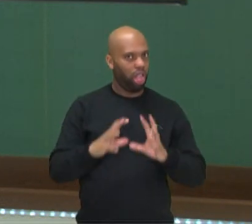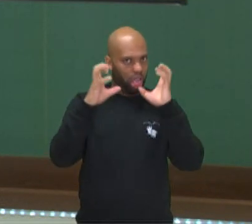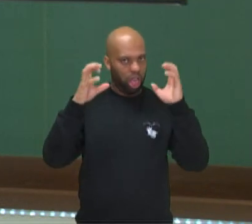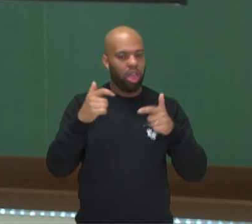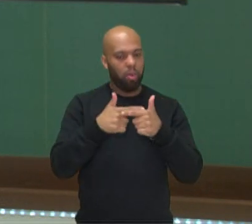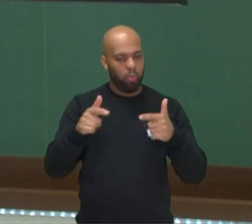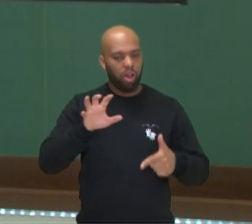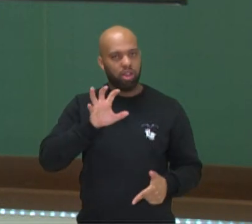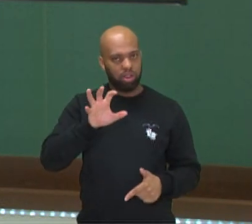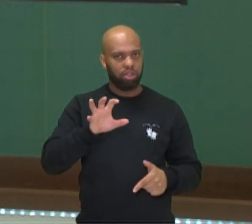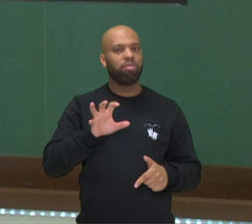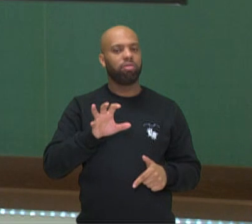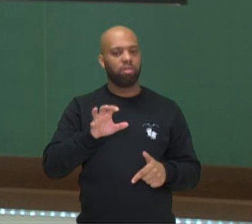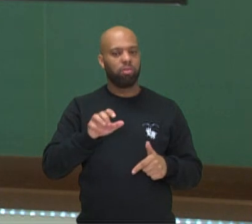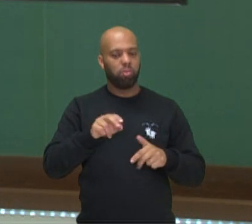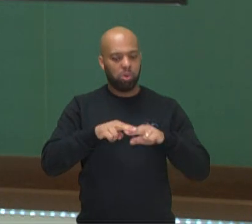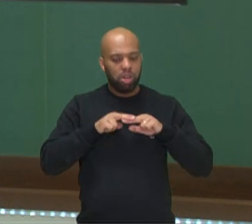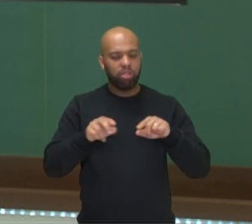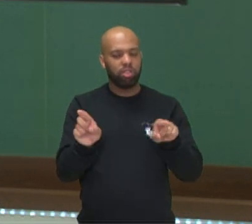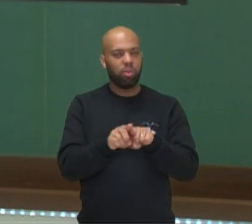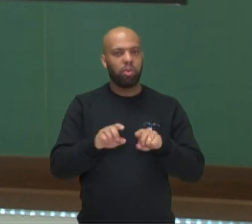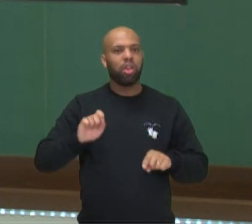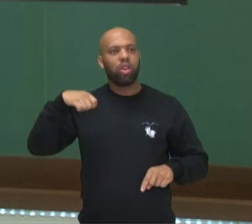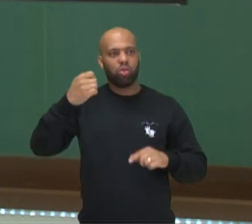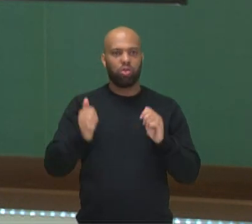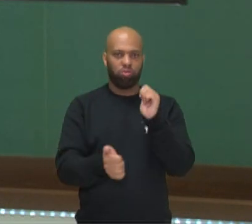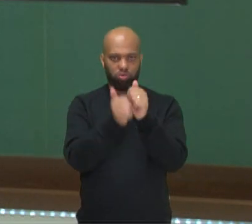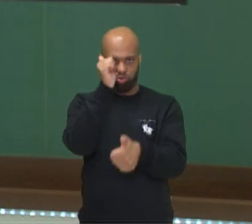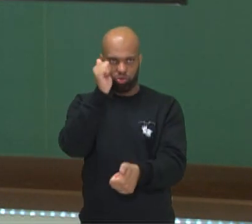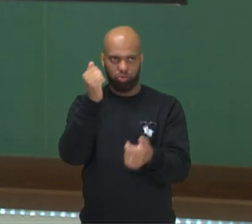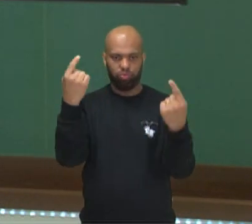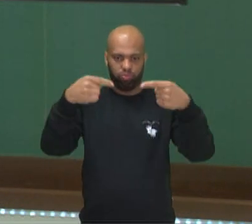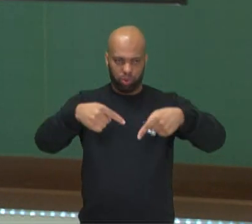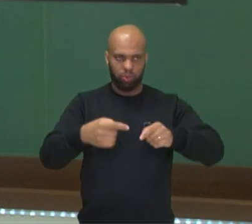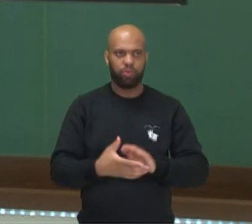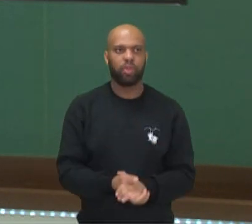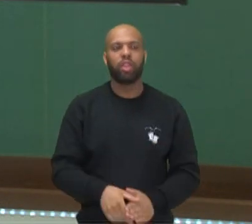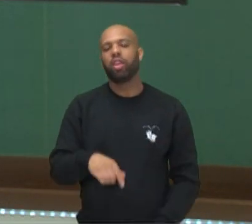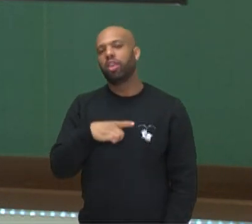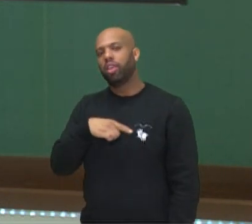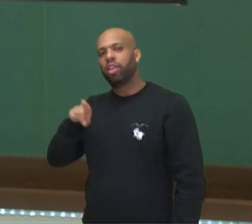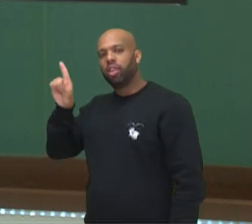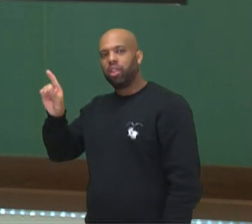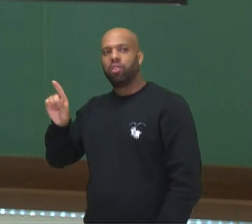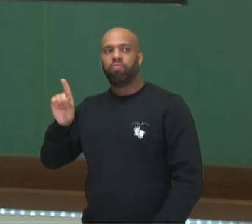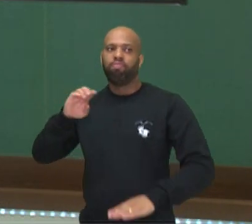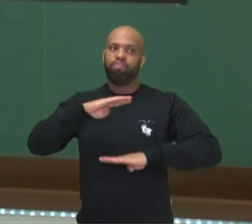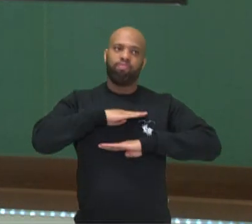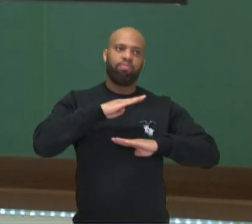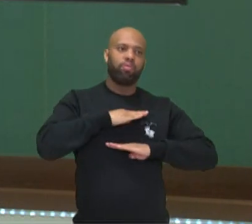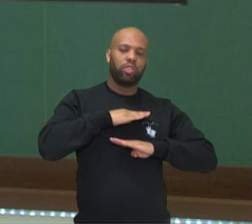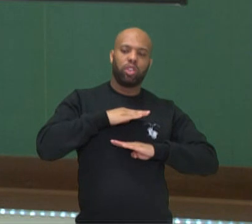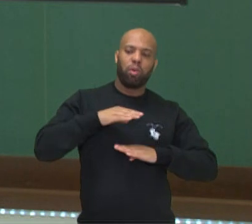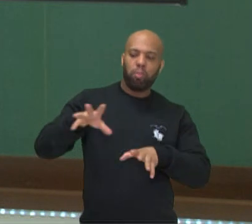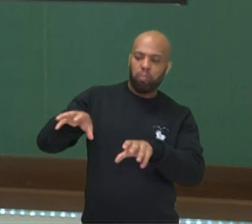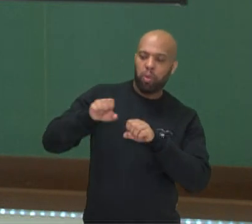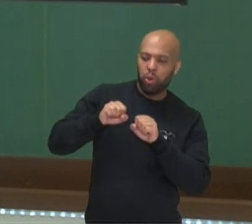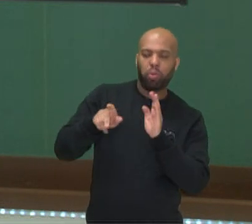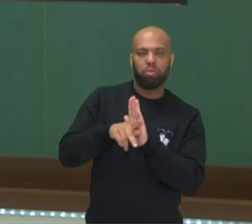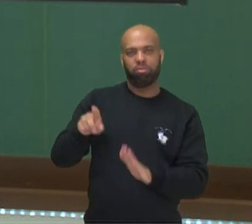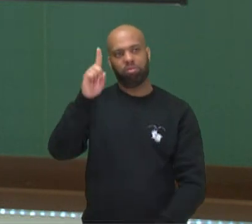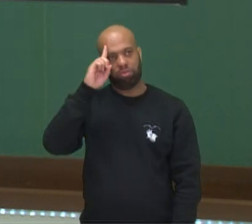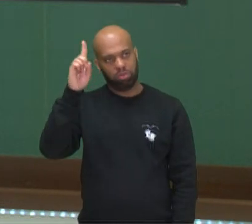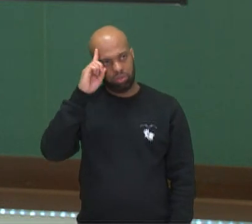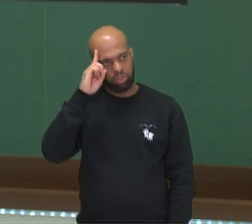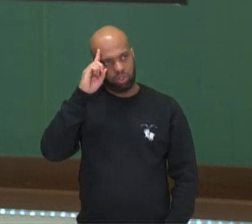questões relacionadas a times de futebol. Então, temos aqui uma situação extraída do cotidiano que